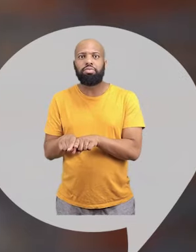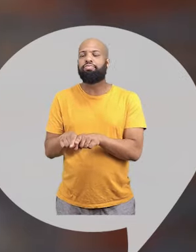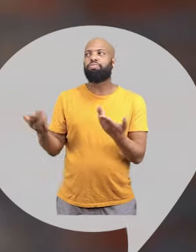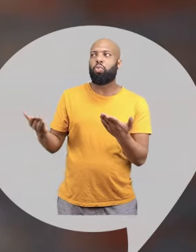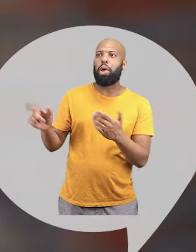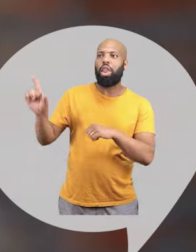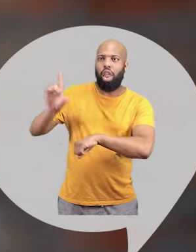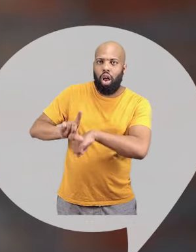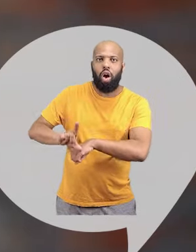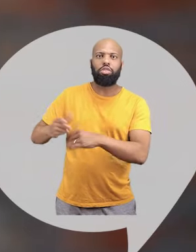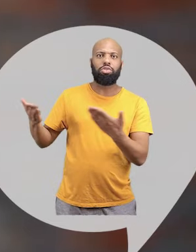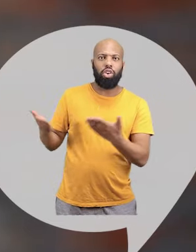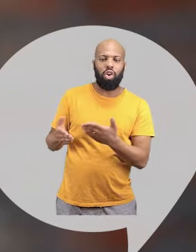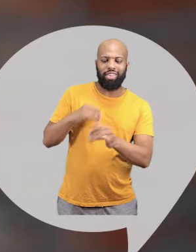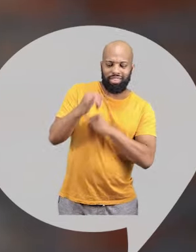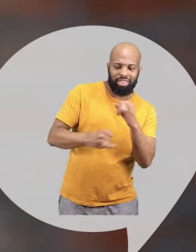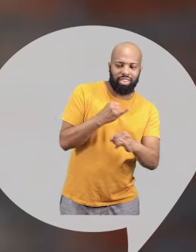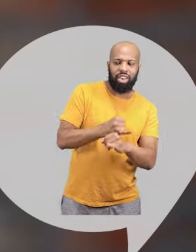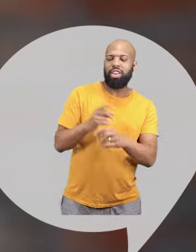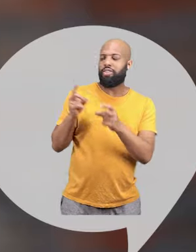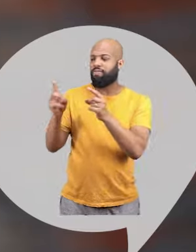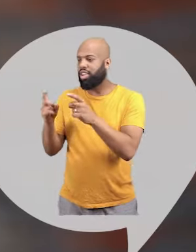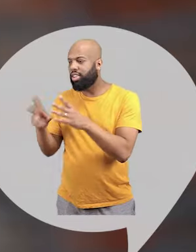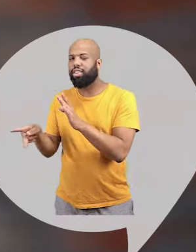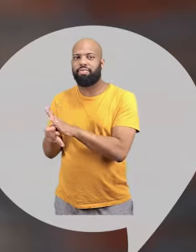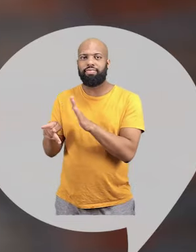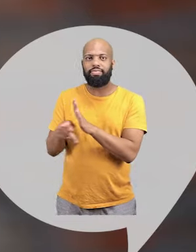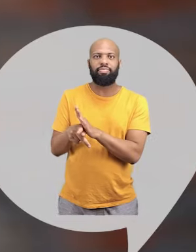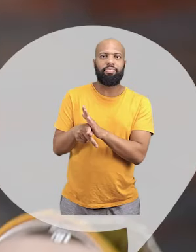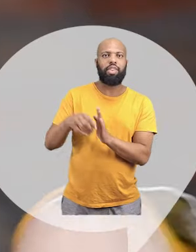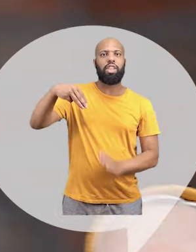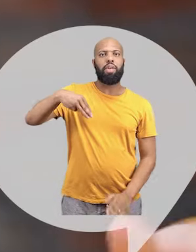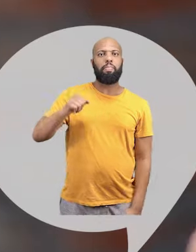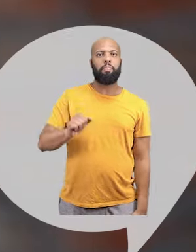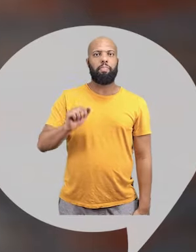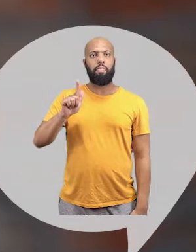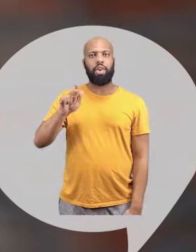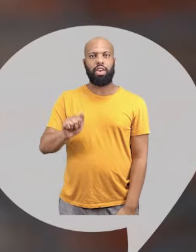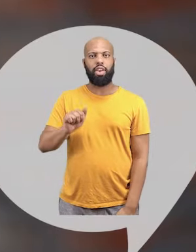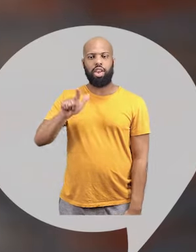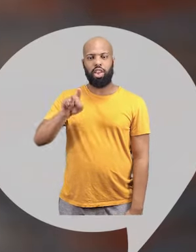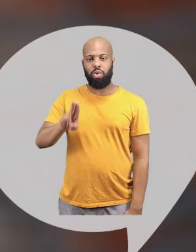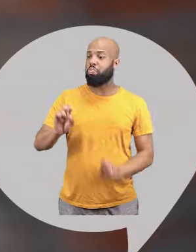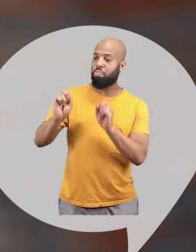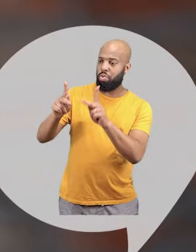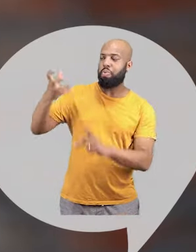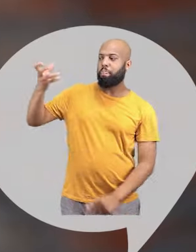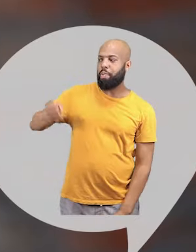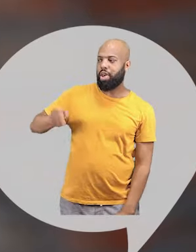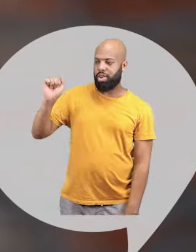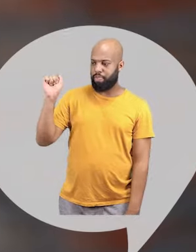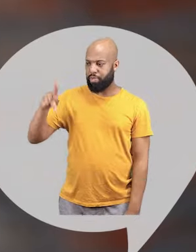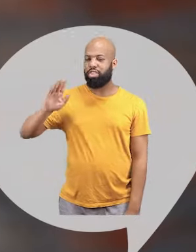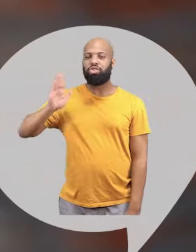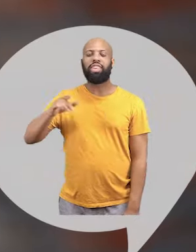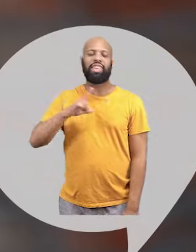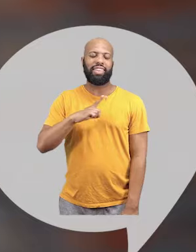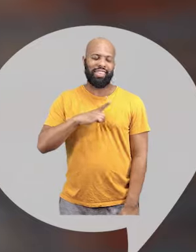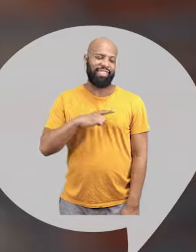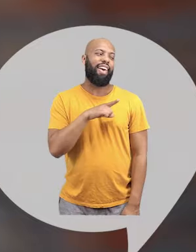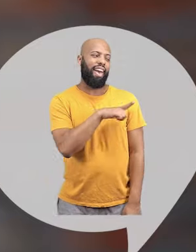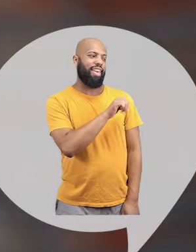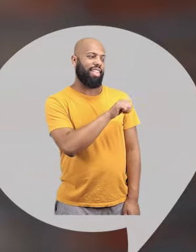que virou uma loja que virou vender para magalu pronto cara aposentadoria dele está garantida